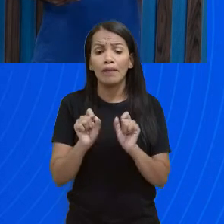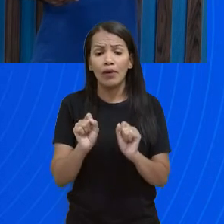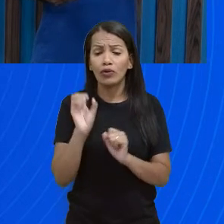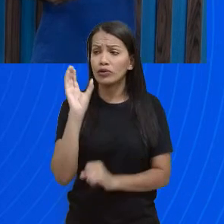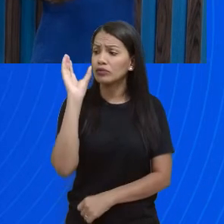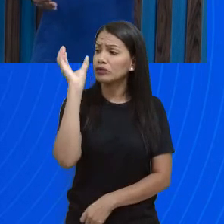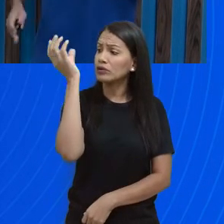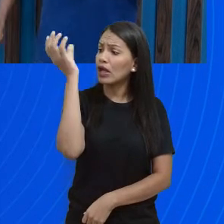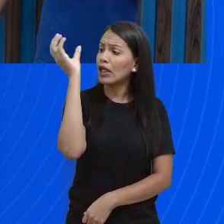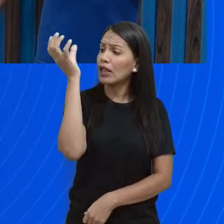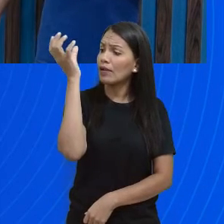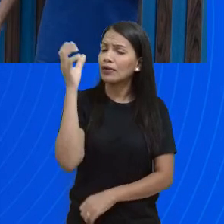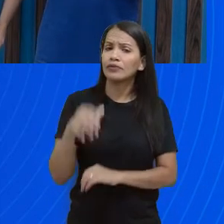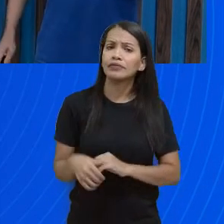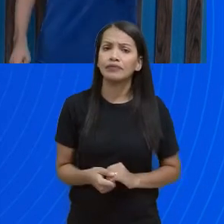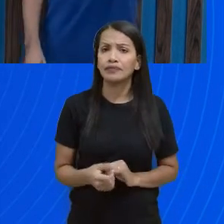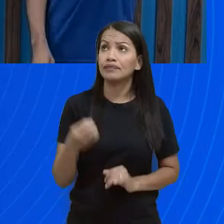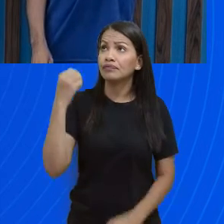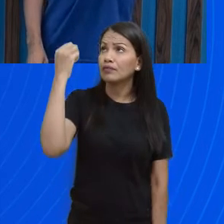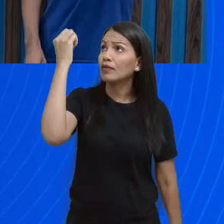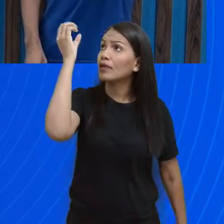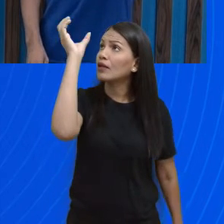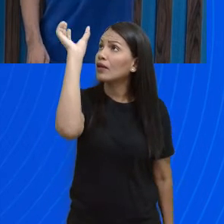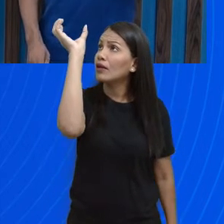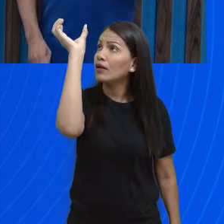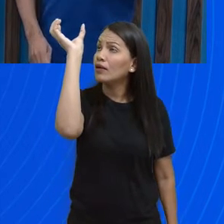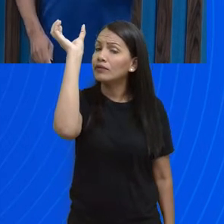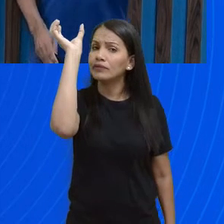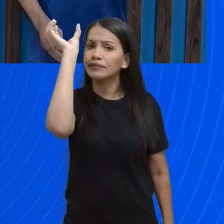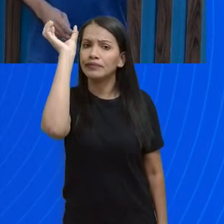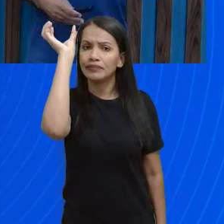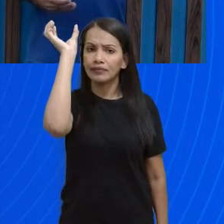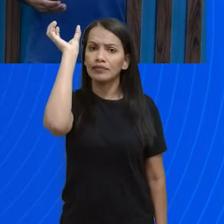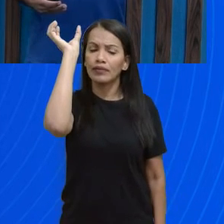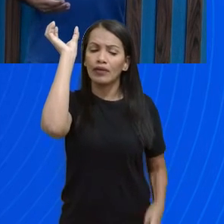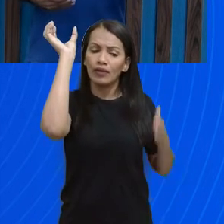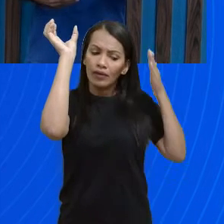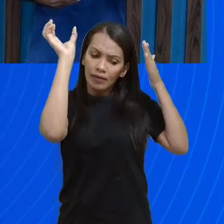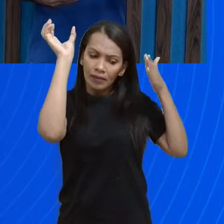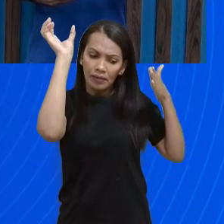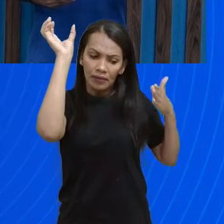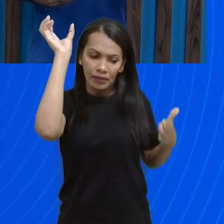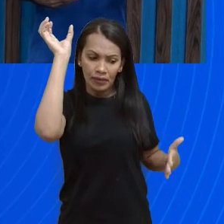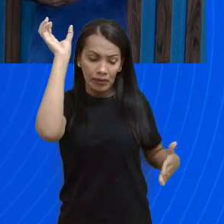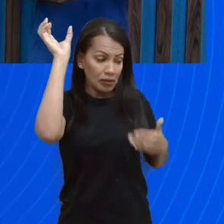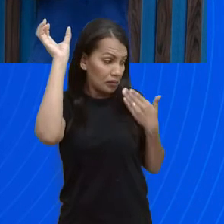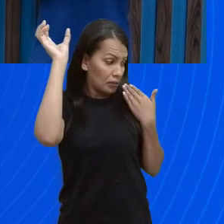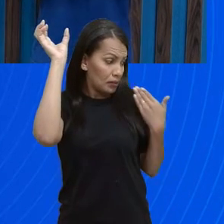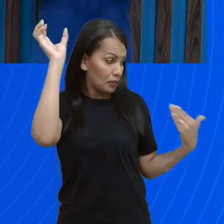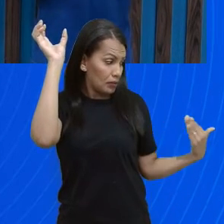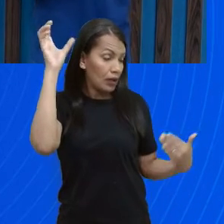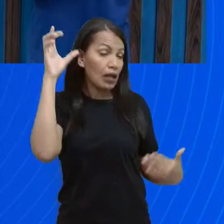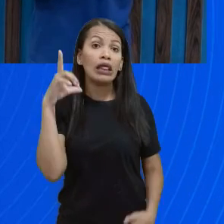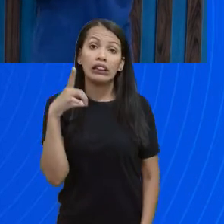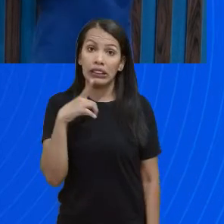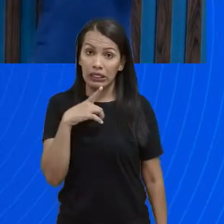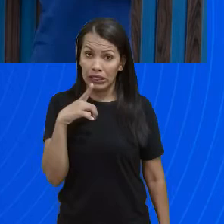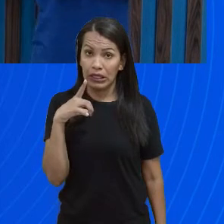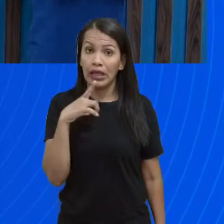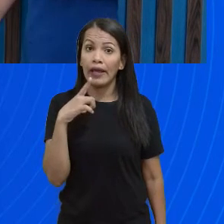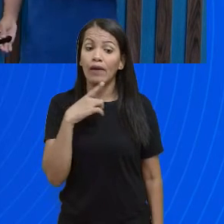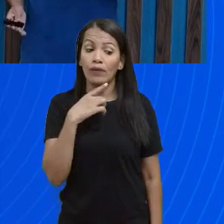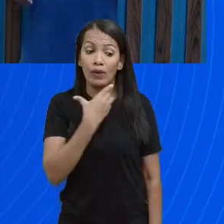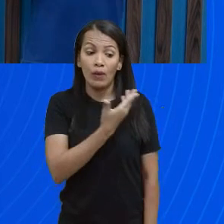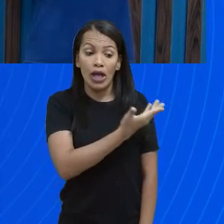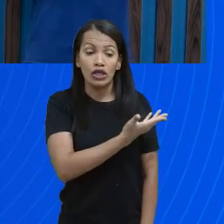seu quarto e fique próximo aí à parede. E se essa parede for branca, vai destacar mais ainda. Vocês vão ver que vai ter sua sombra passando do